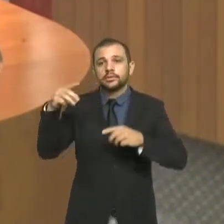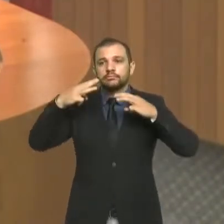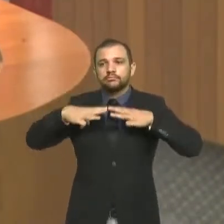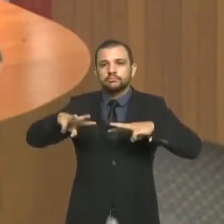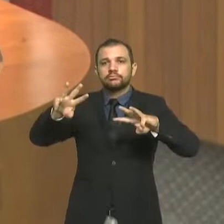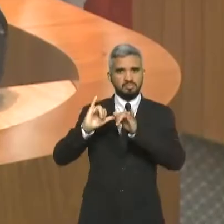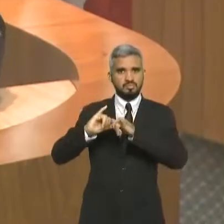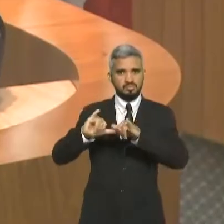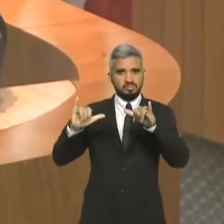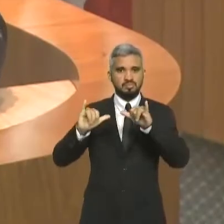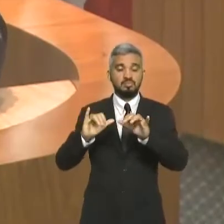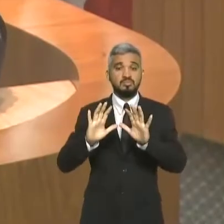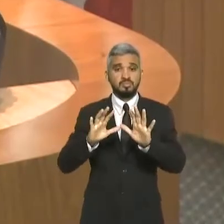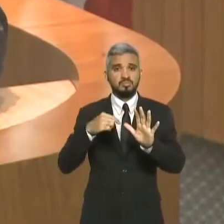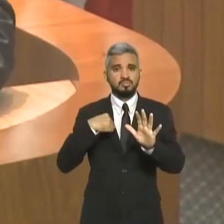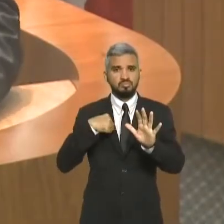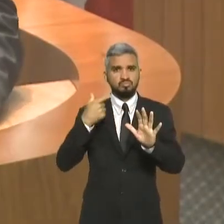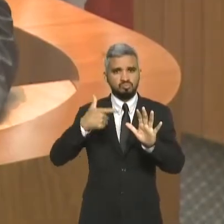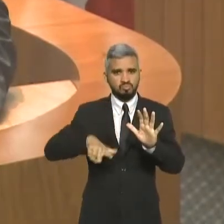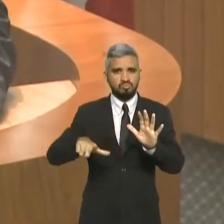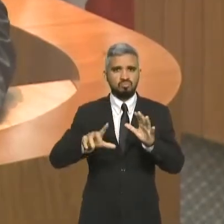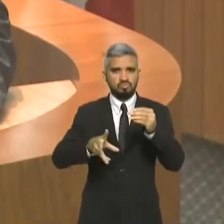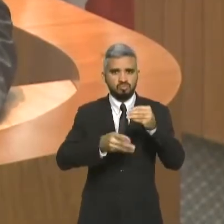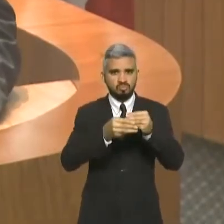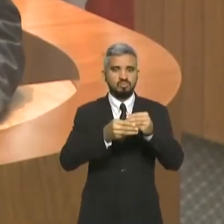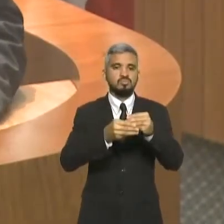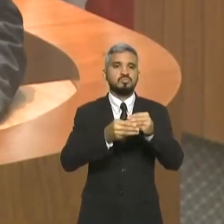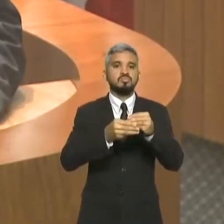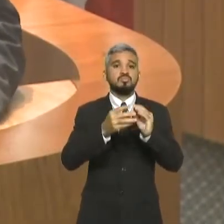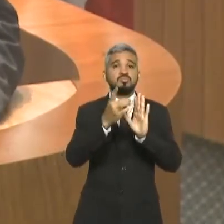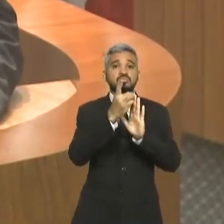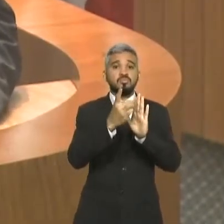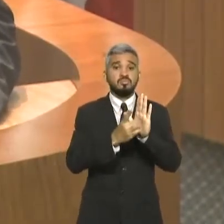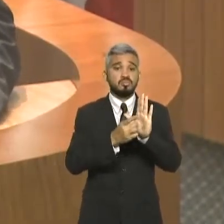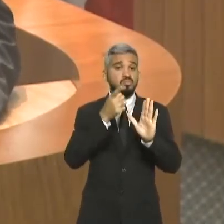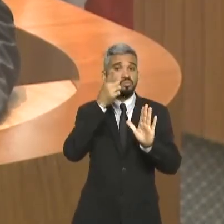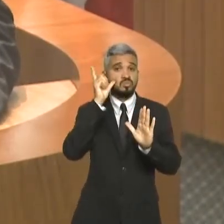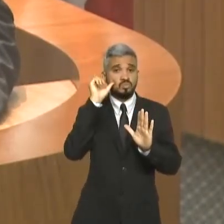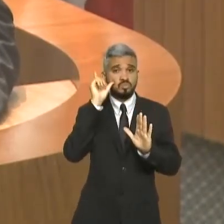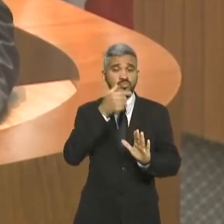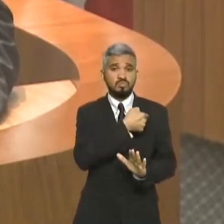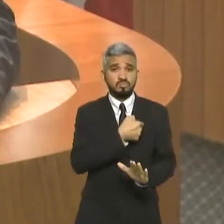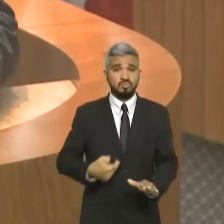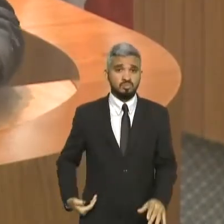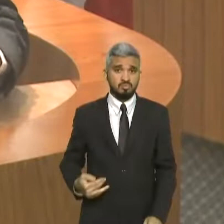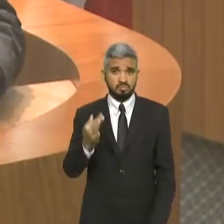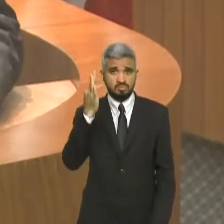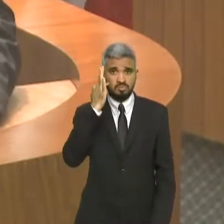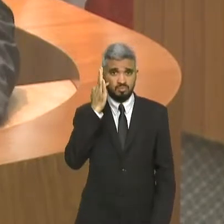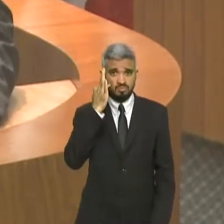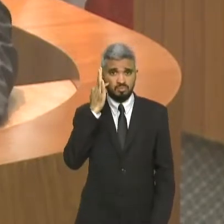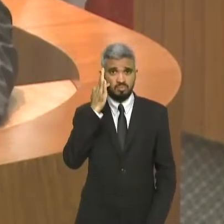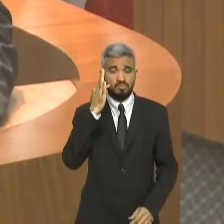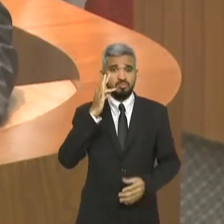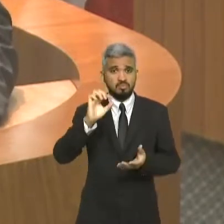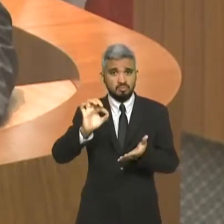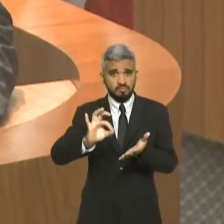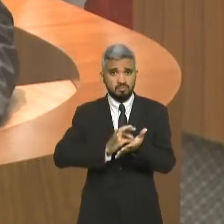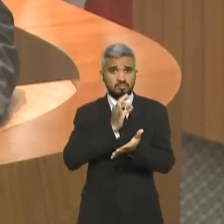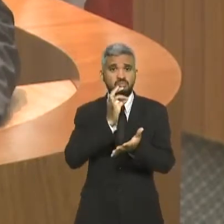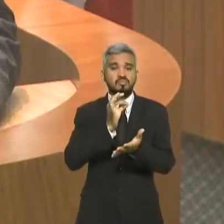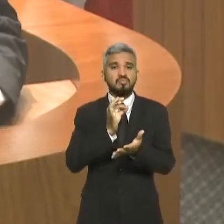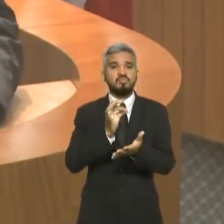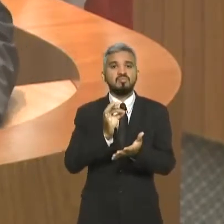famílias através da música. O deputado Zé Inácio Lula repercutiu o decreto do governador Flávio Dino que reduz para